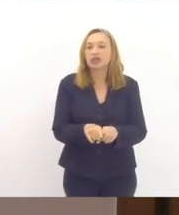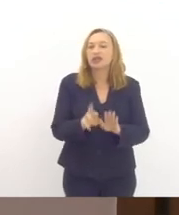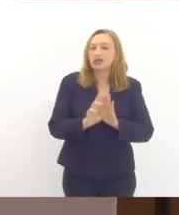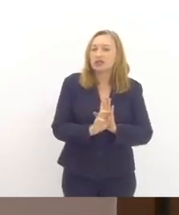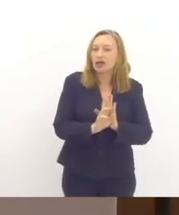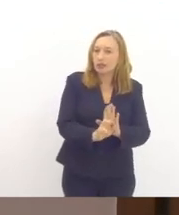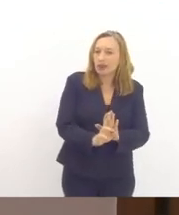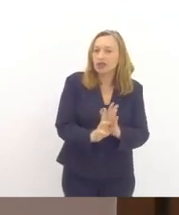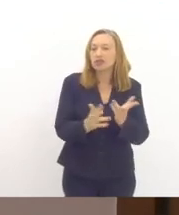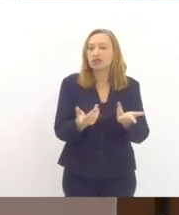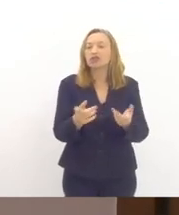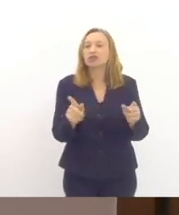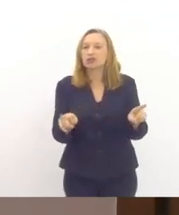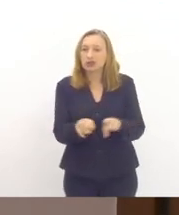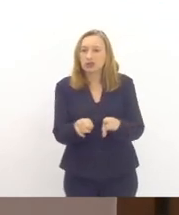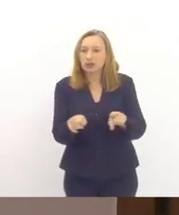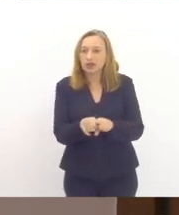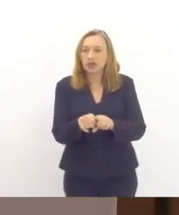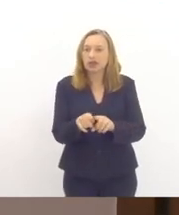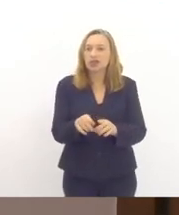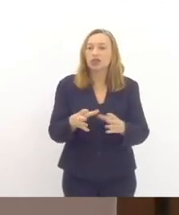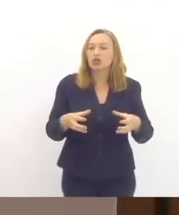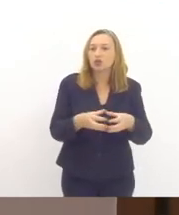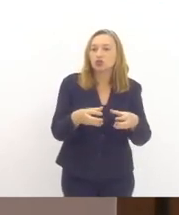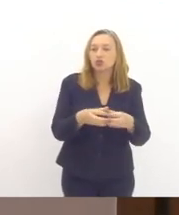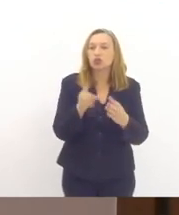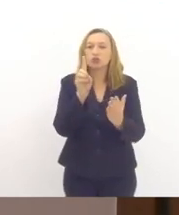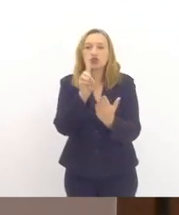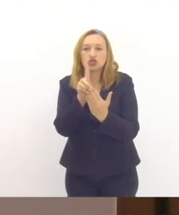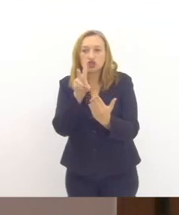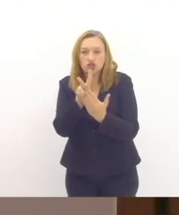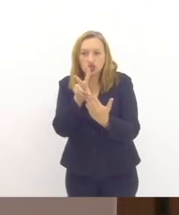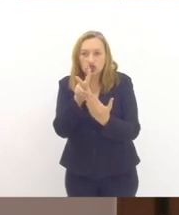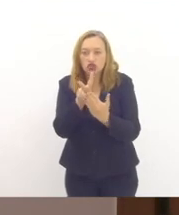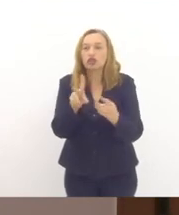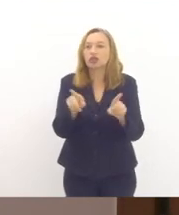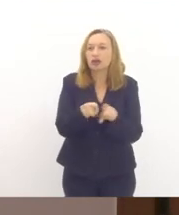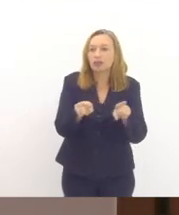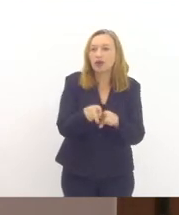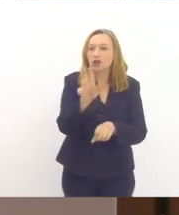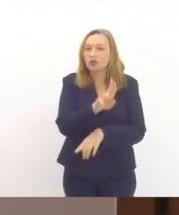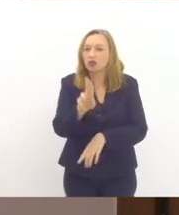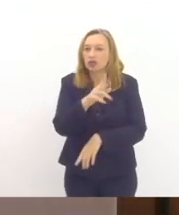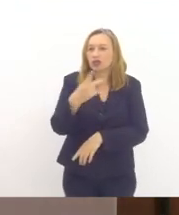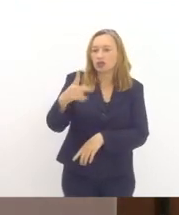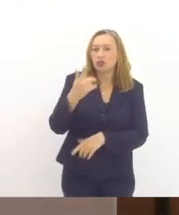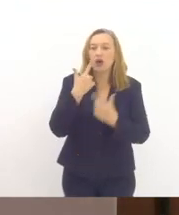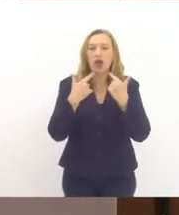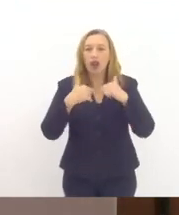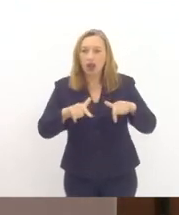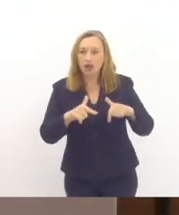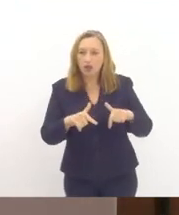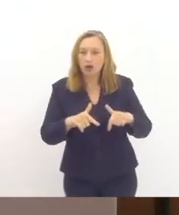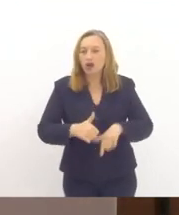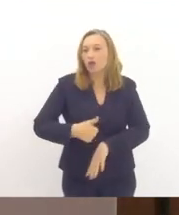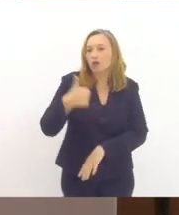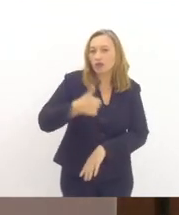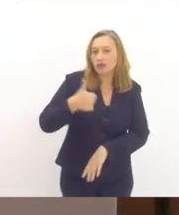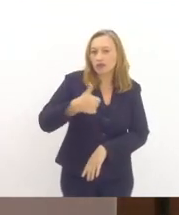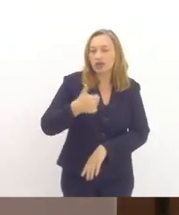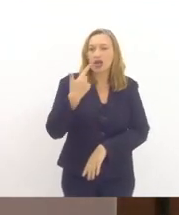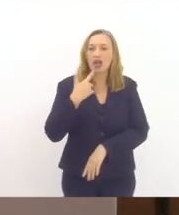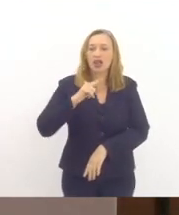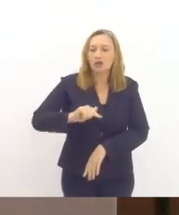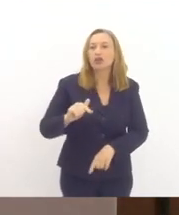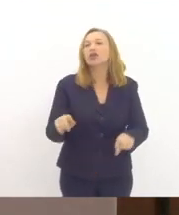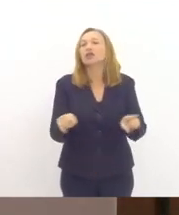refere que se assegure às comunidades indígenas também a utilização da sua língua materna como primeira língua e